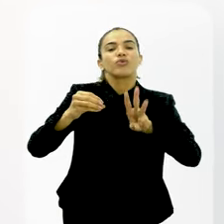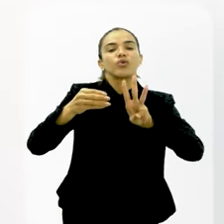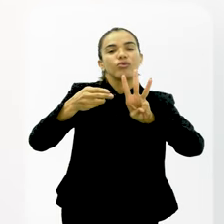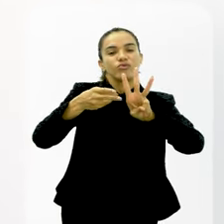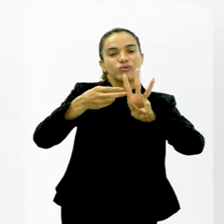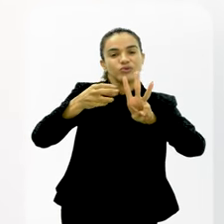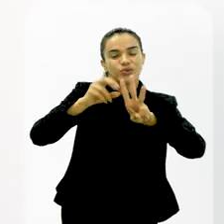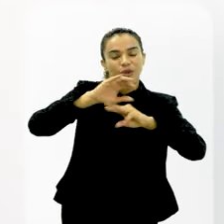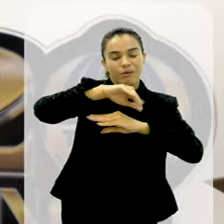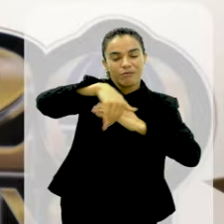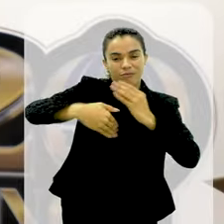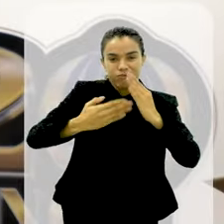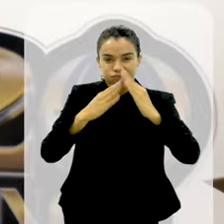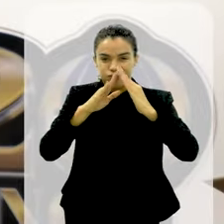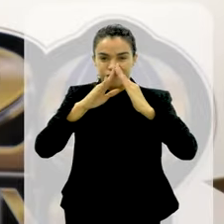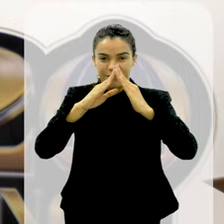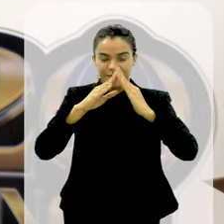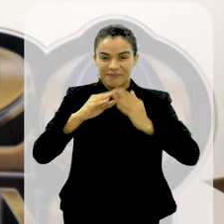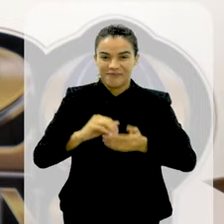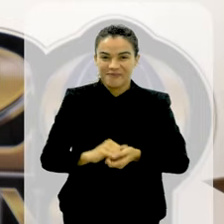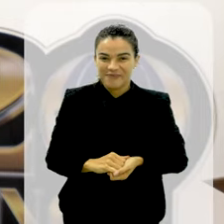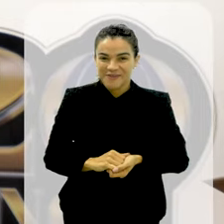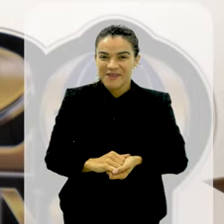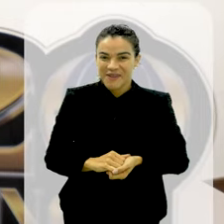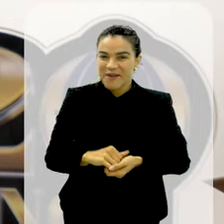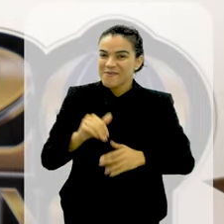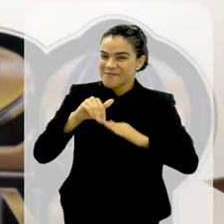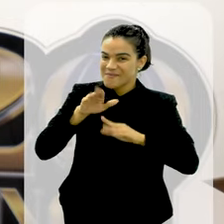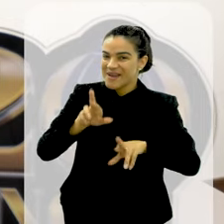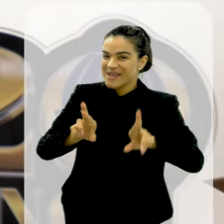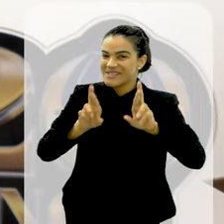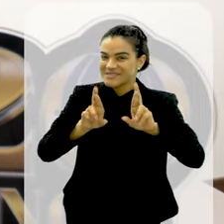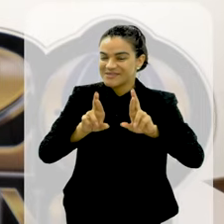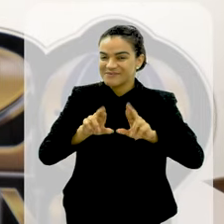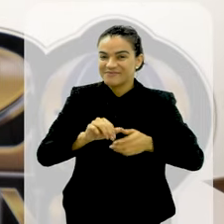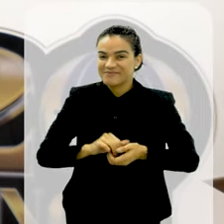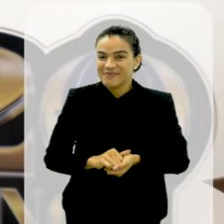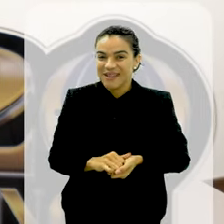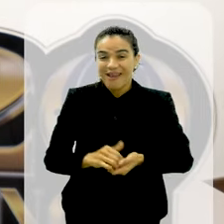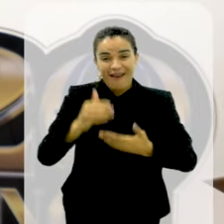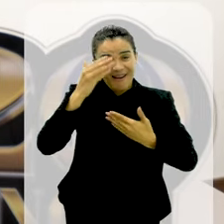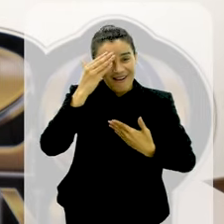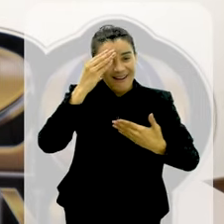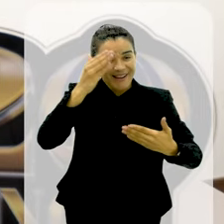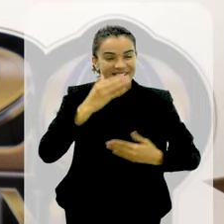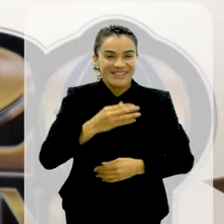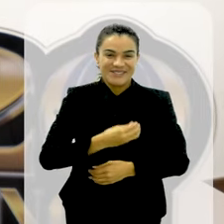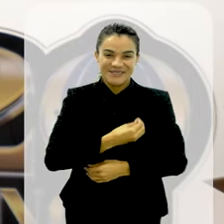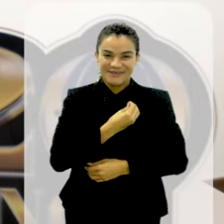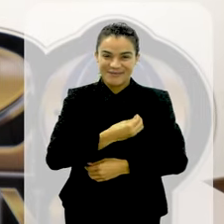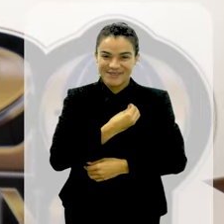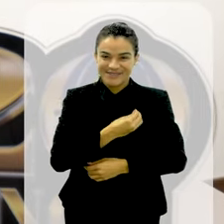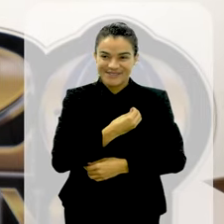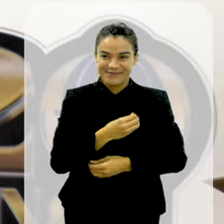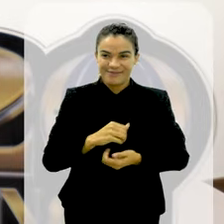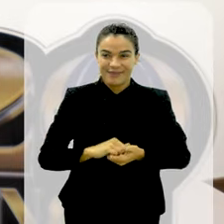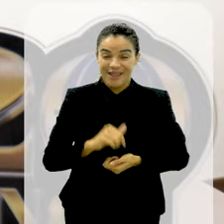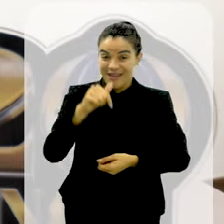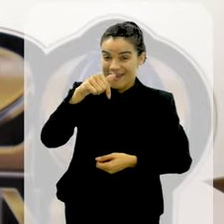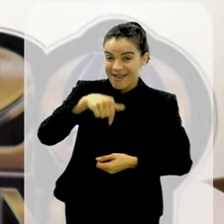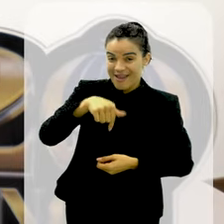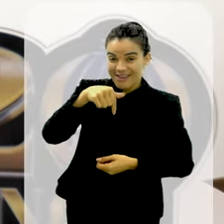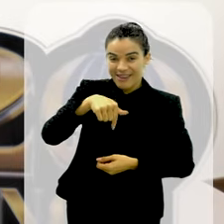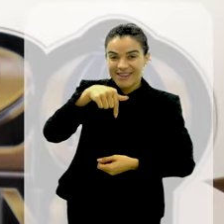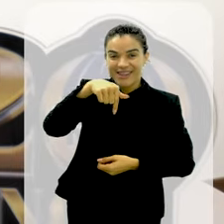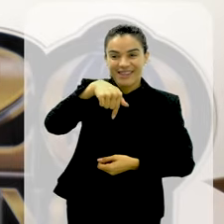Jurema. Sem dúvida, é um dos enredos mais esperados. Tarcísio, te agradeço muito a presença, mas